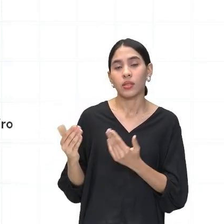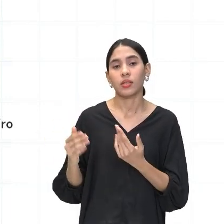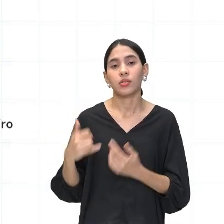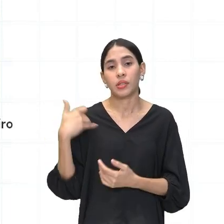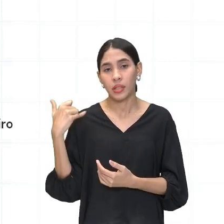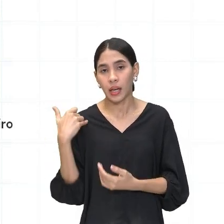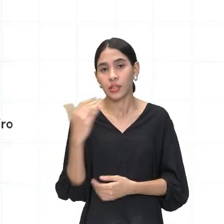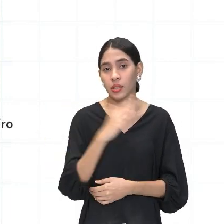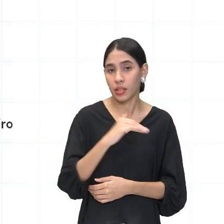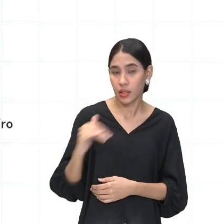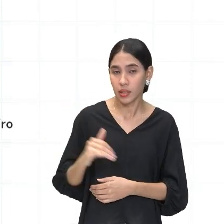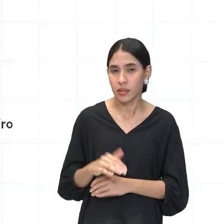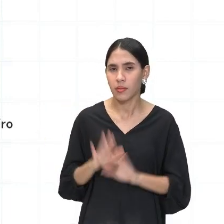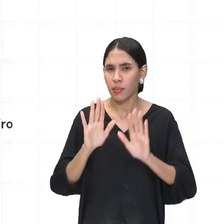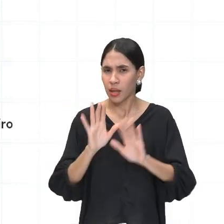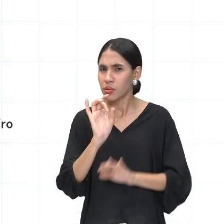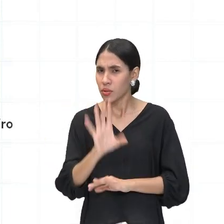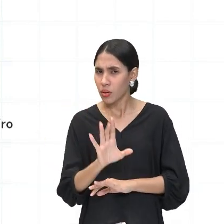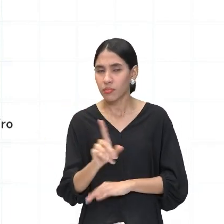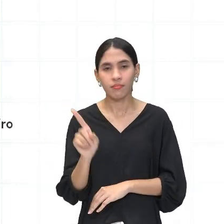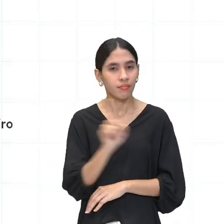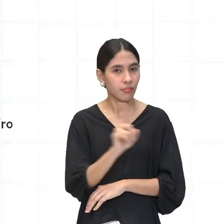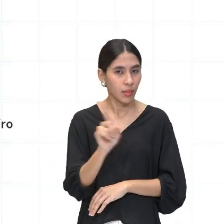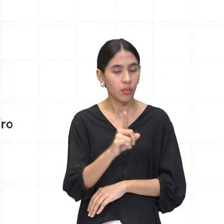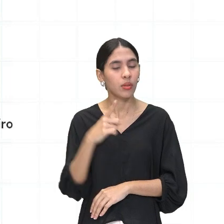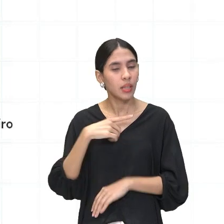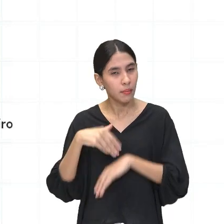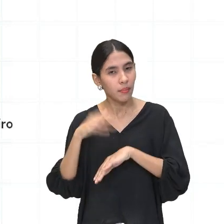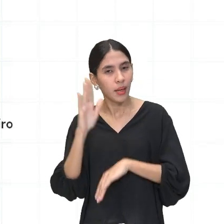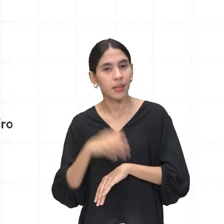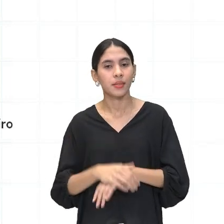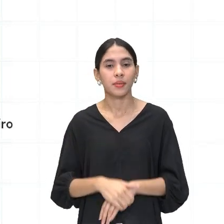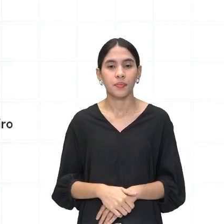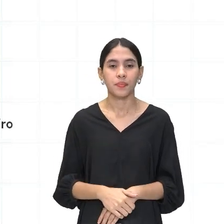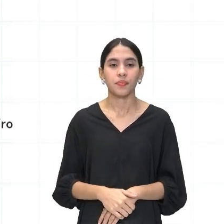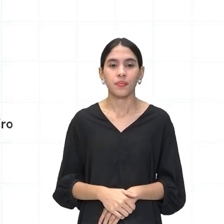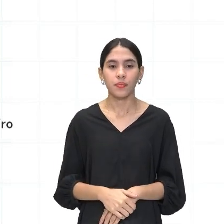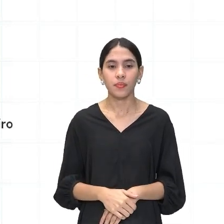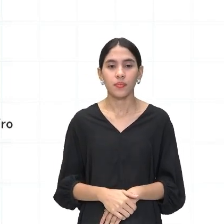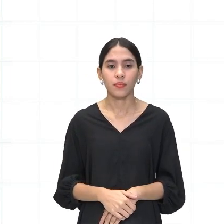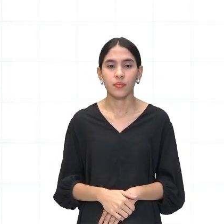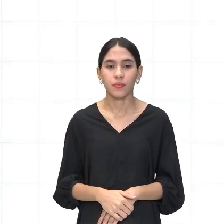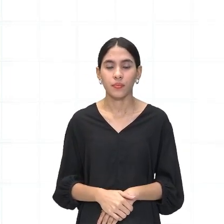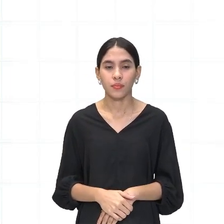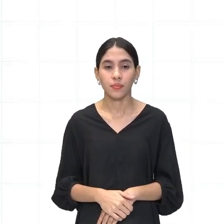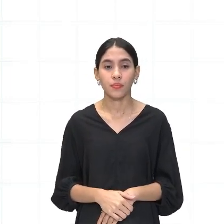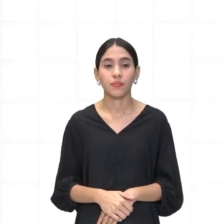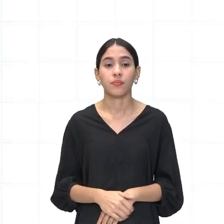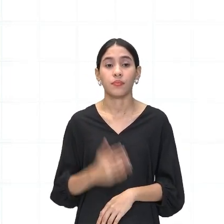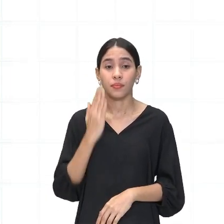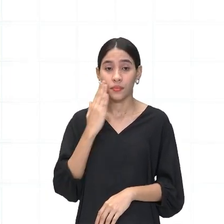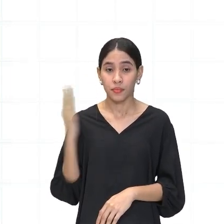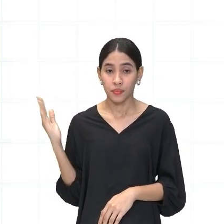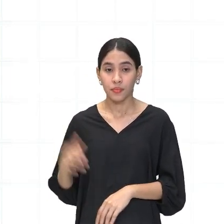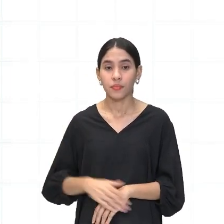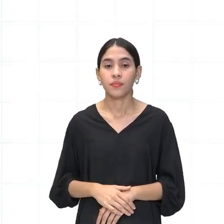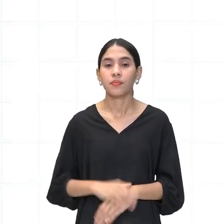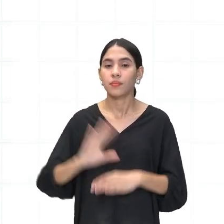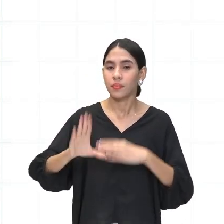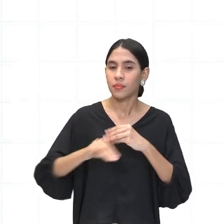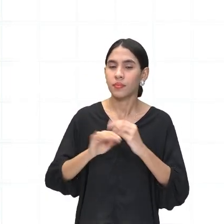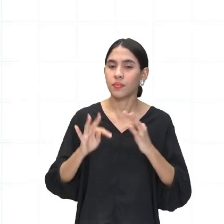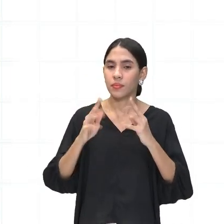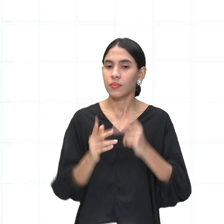Mas é só isso que o ECA diz? Não, ele diz mais coisas, olhem só. Avançando, o ECA reitera que todas